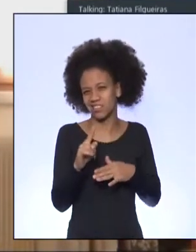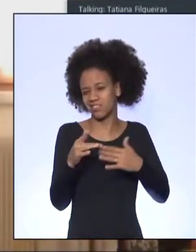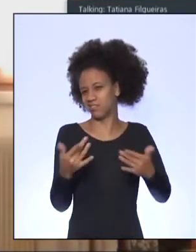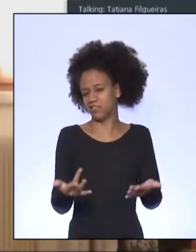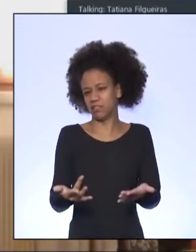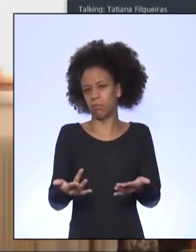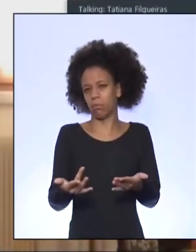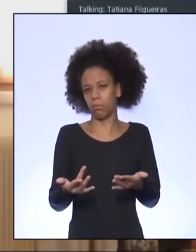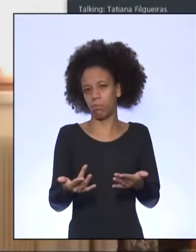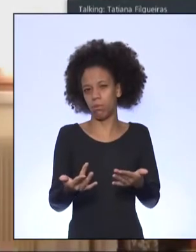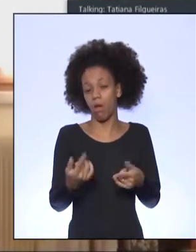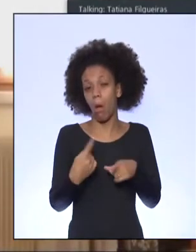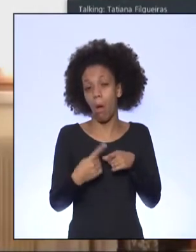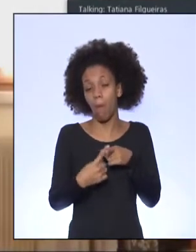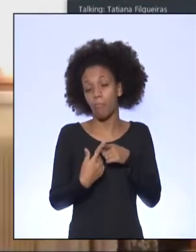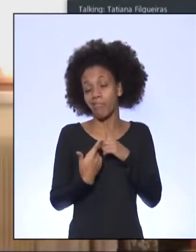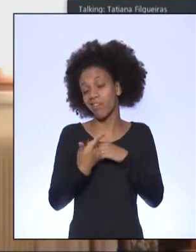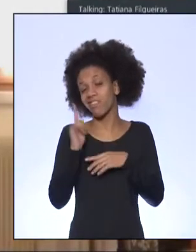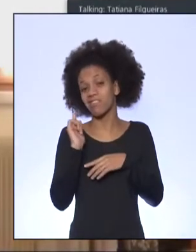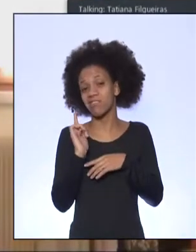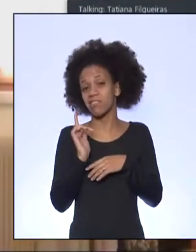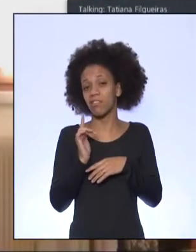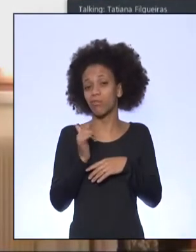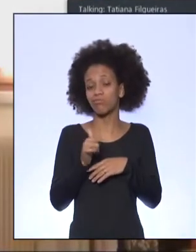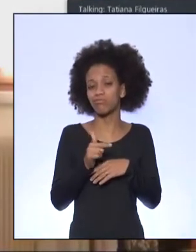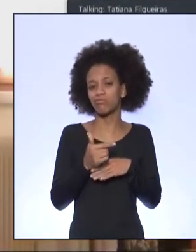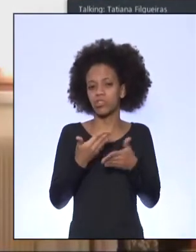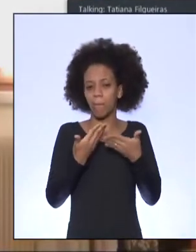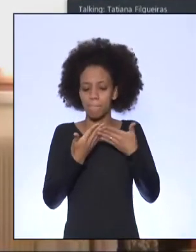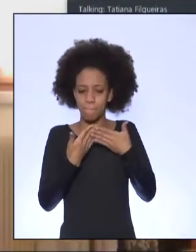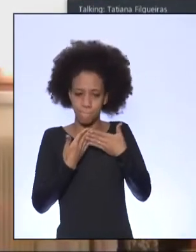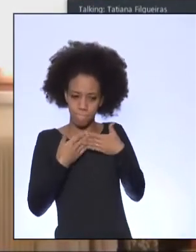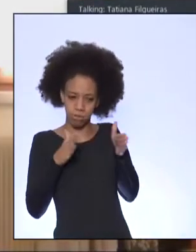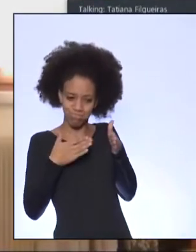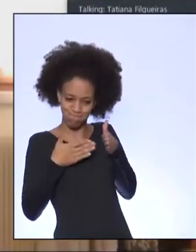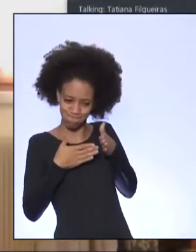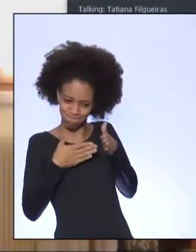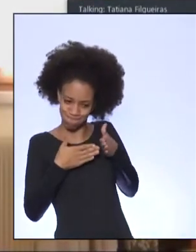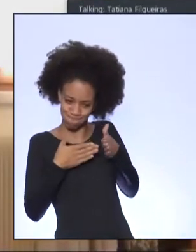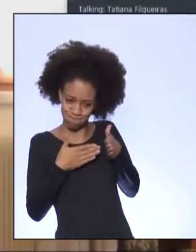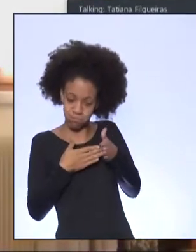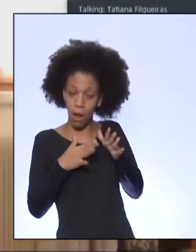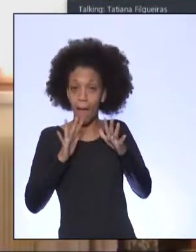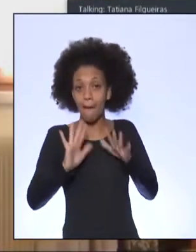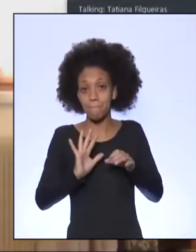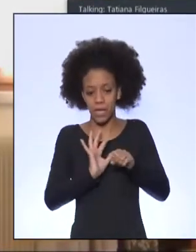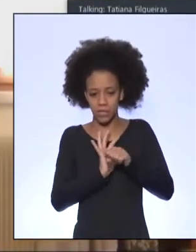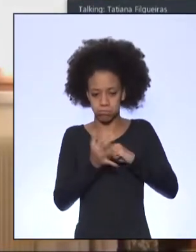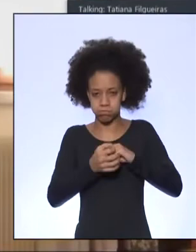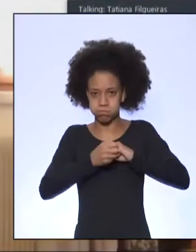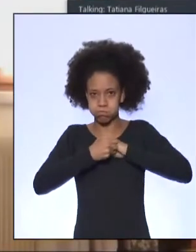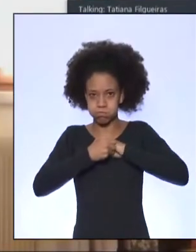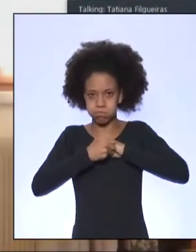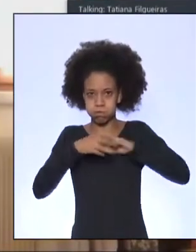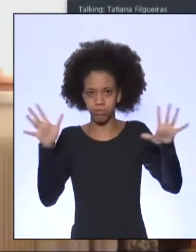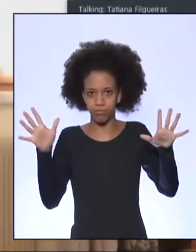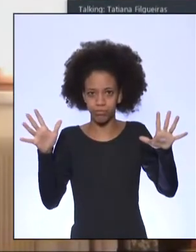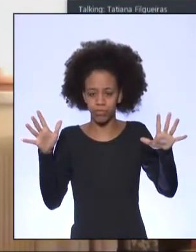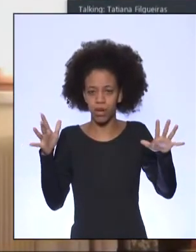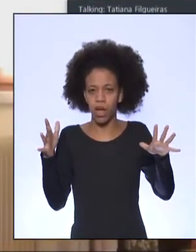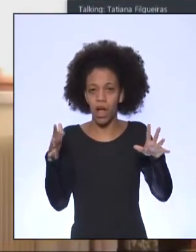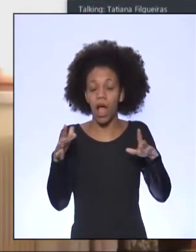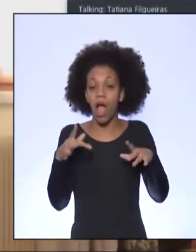porque não existia até então uma abertura para falar desse tema, que acho que agora a pandemia escancarou, né? A gente não consegue não falar que somos